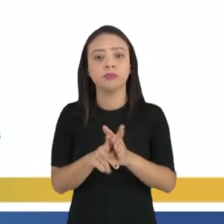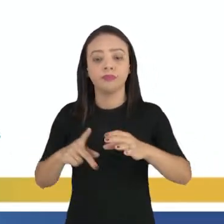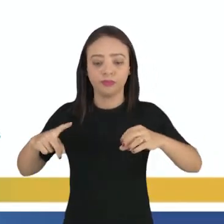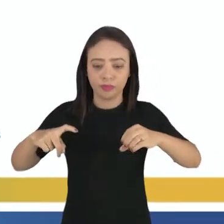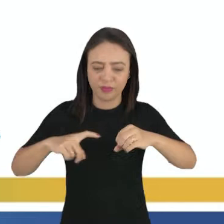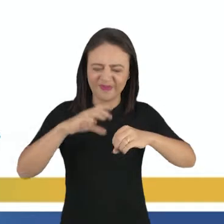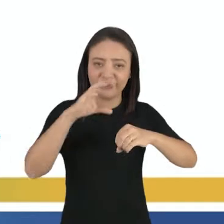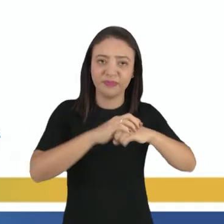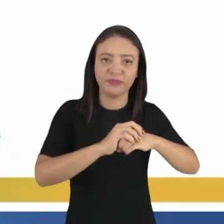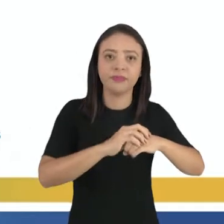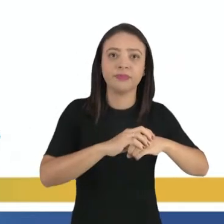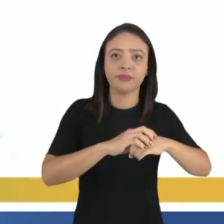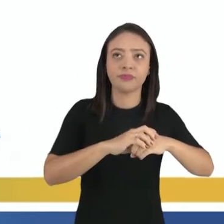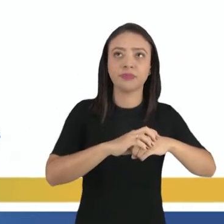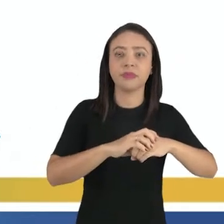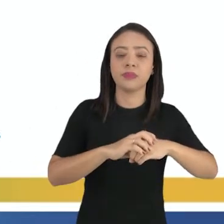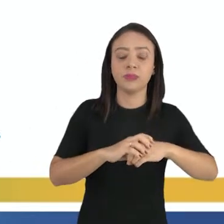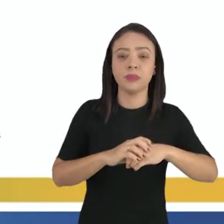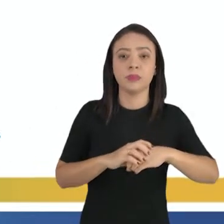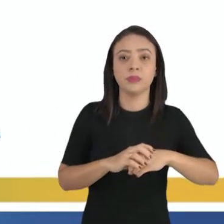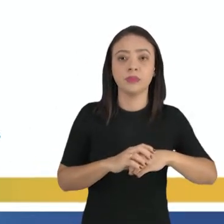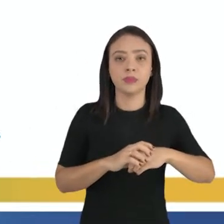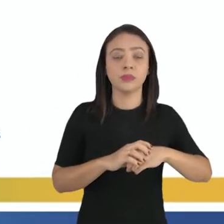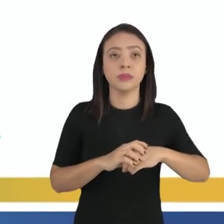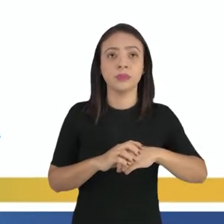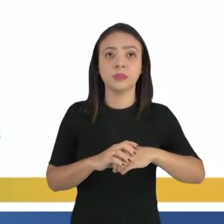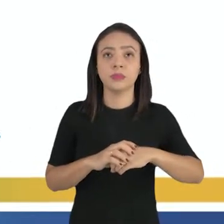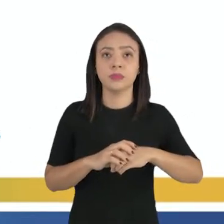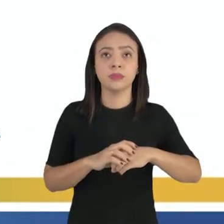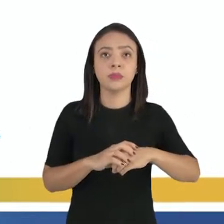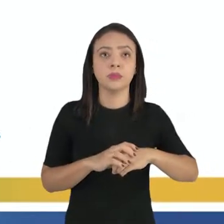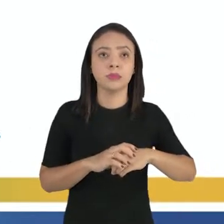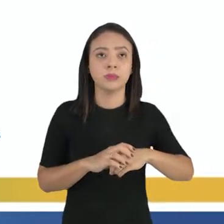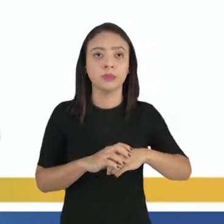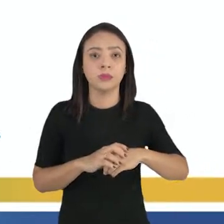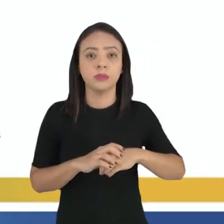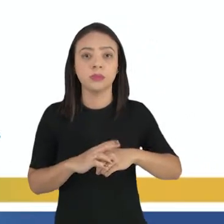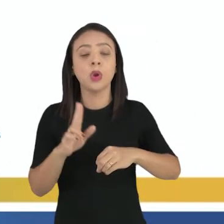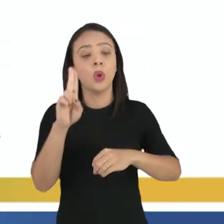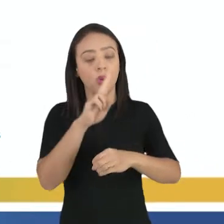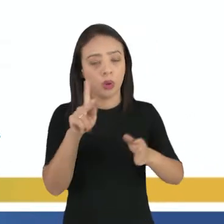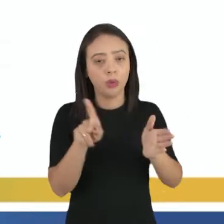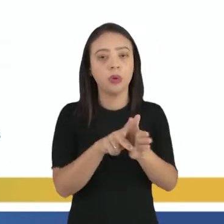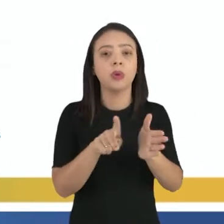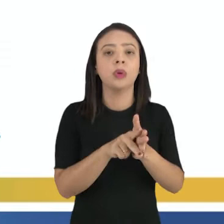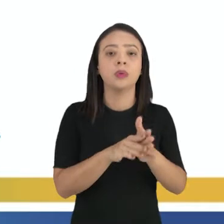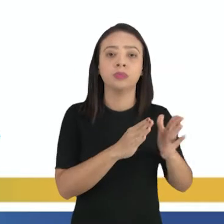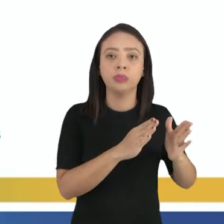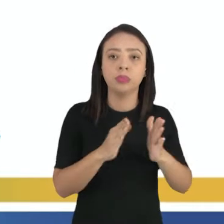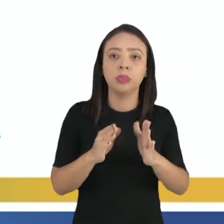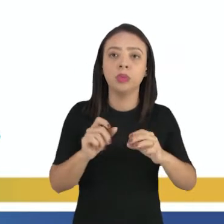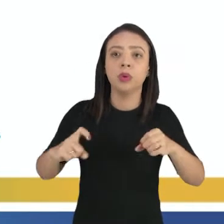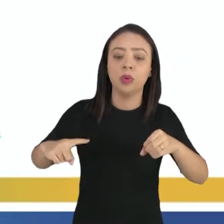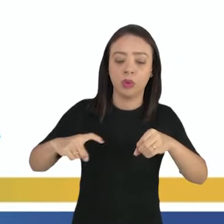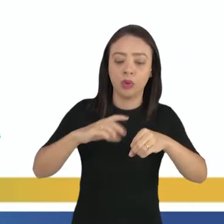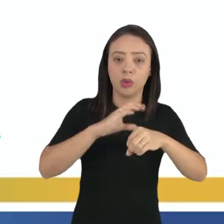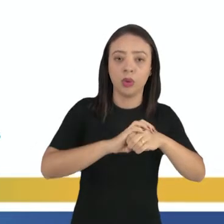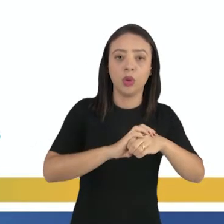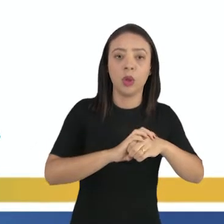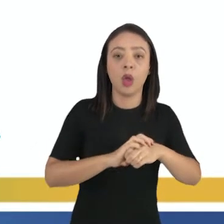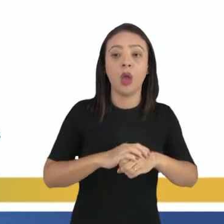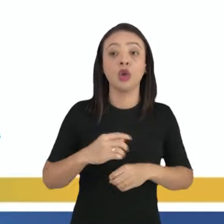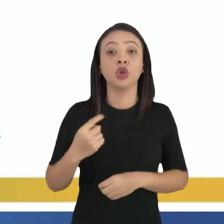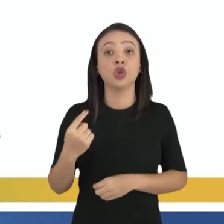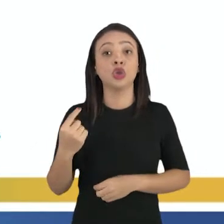fecundação, que a gente pode chamar de... utiliza no processo de fecundação um indivíduo diferente,